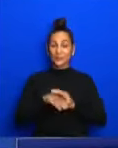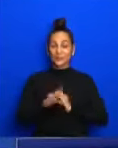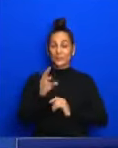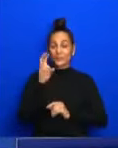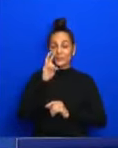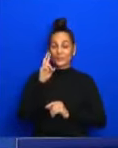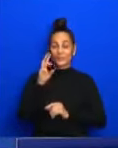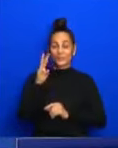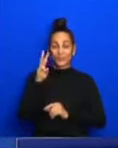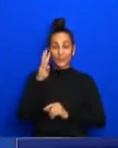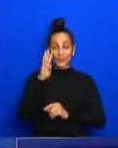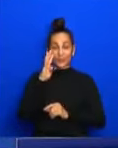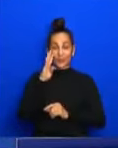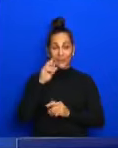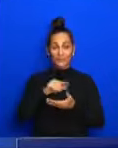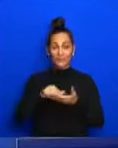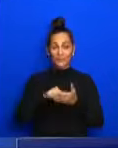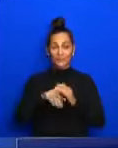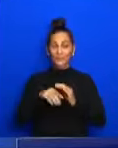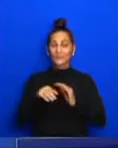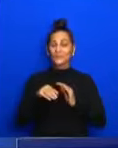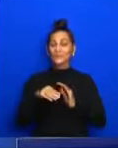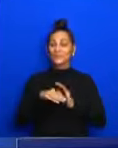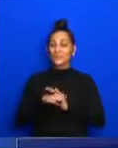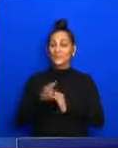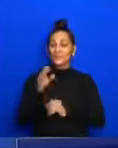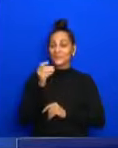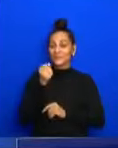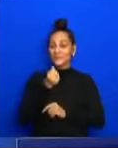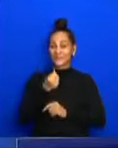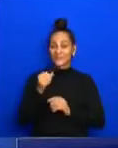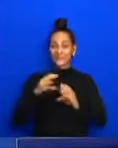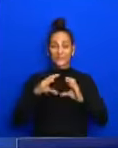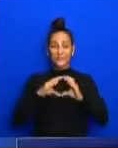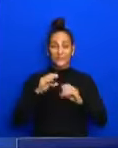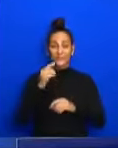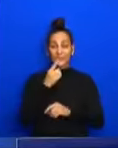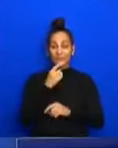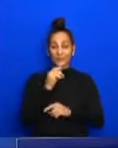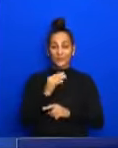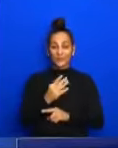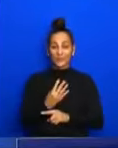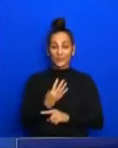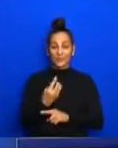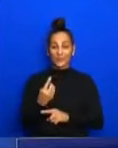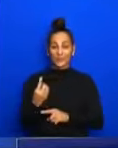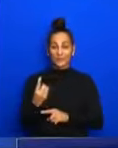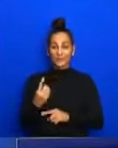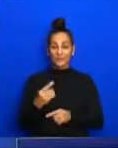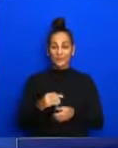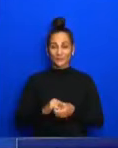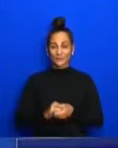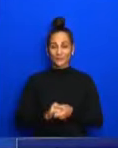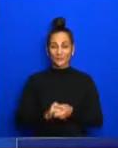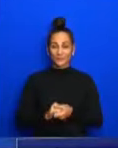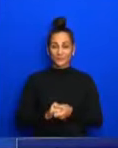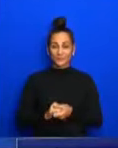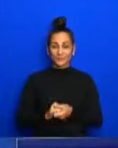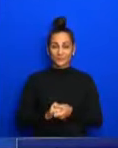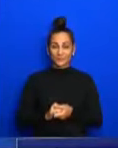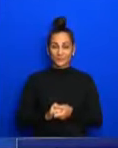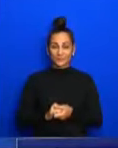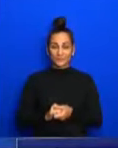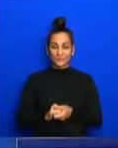Loto Mania quarta, tem Loto Mania sexta. Bola vermelha 41. Vermelha número 41.